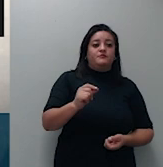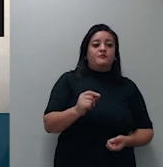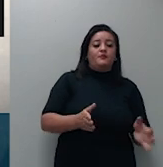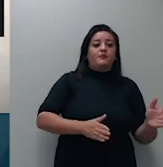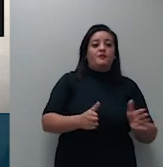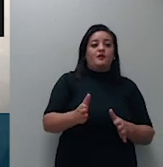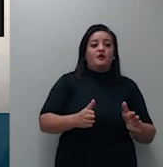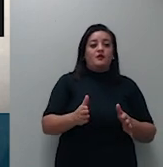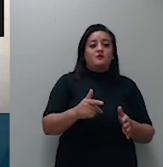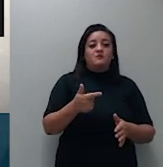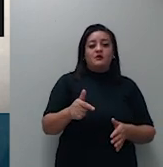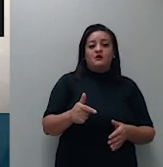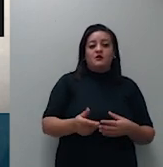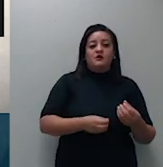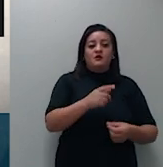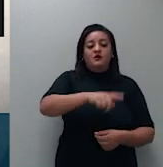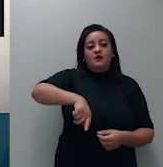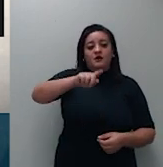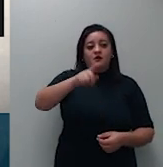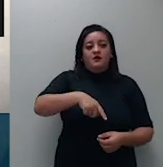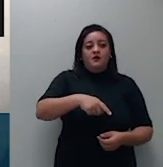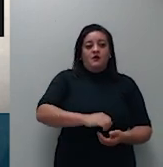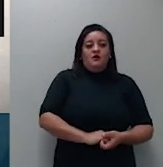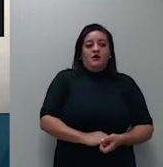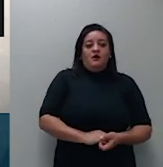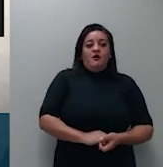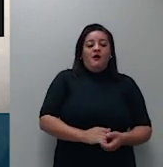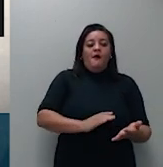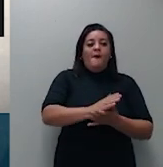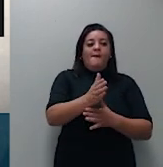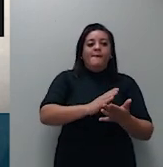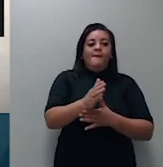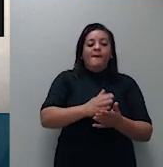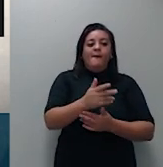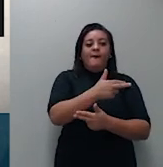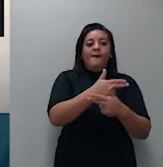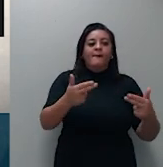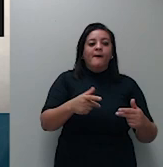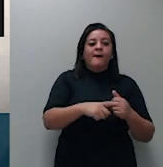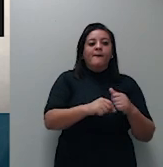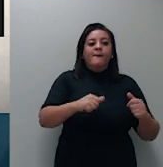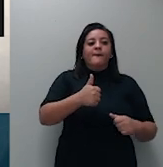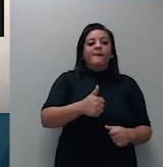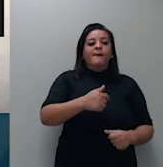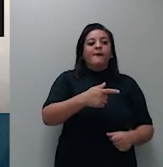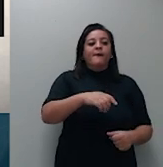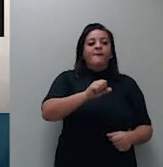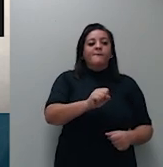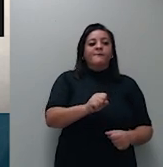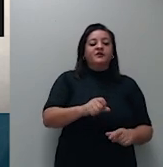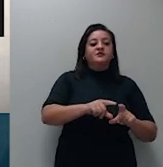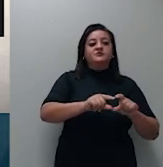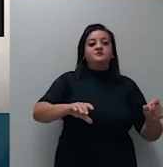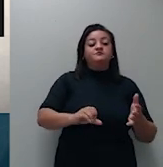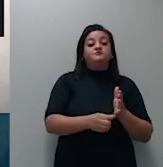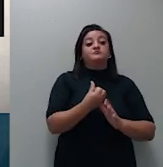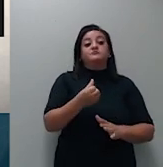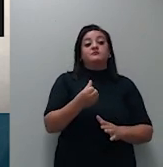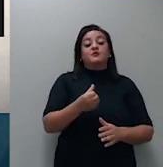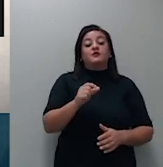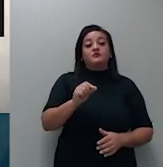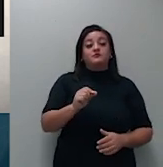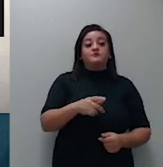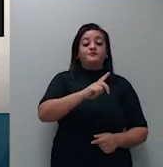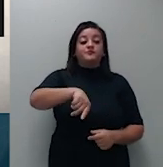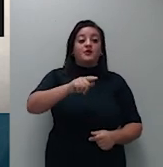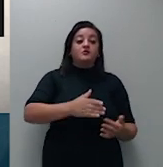que é o prazo para anular uma partilha do artigo 178 parágrafo 3